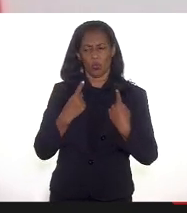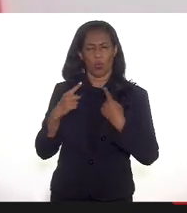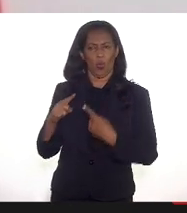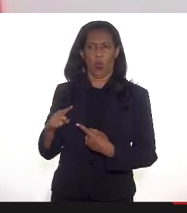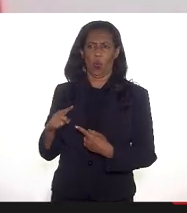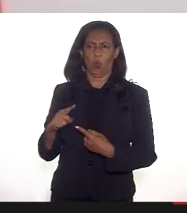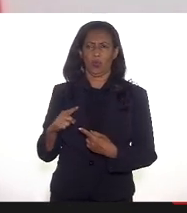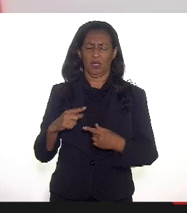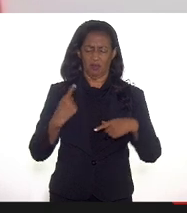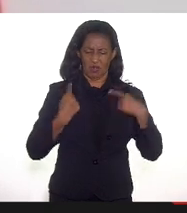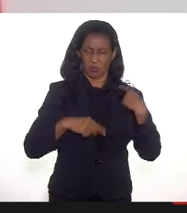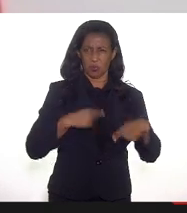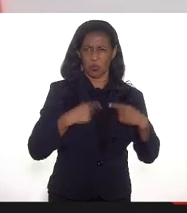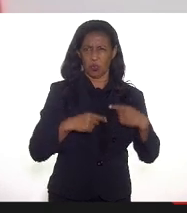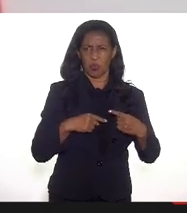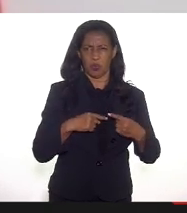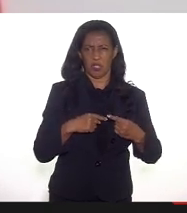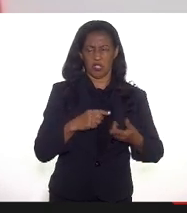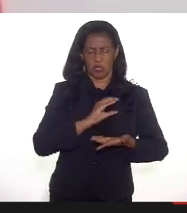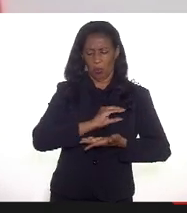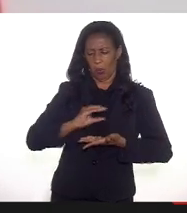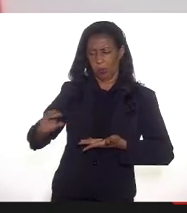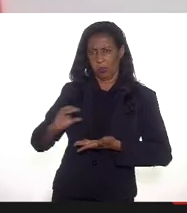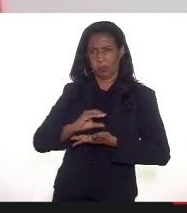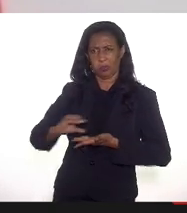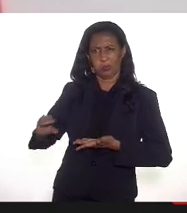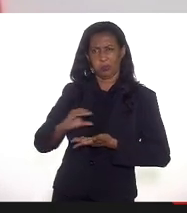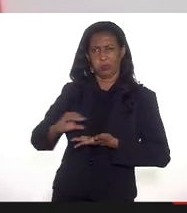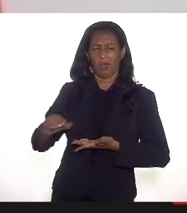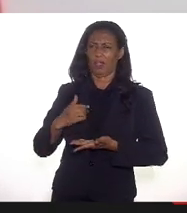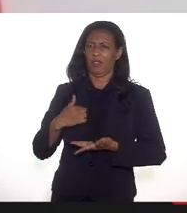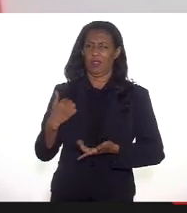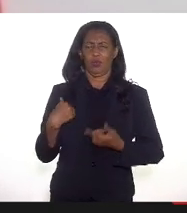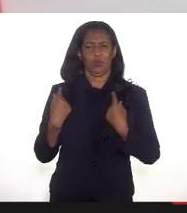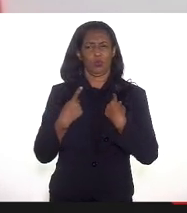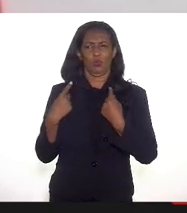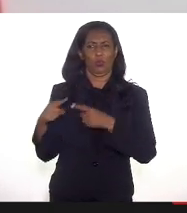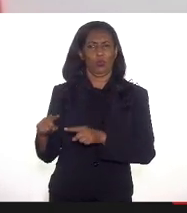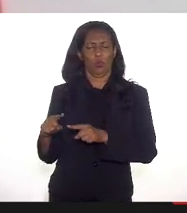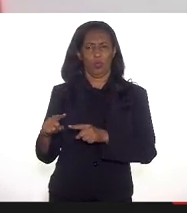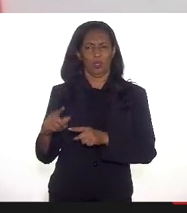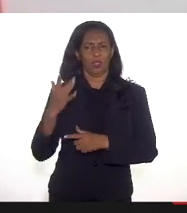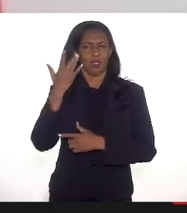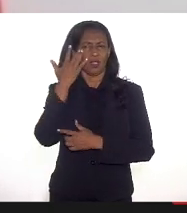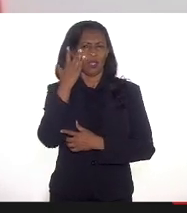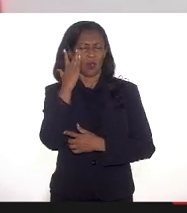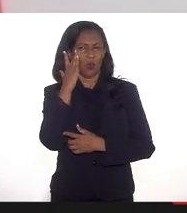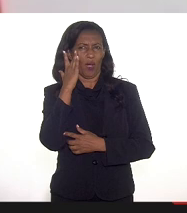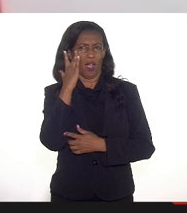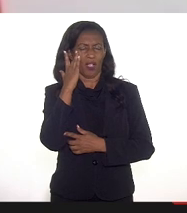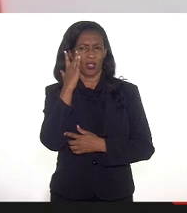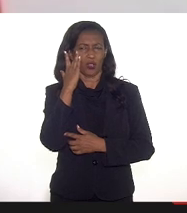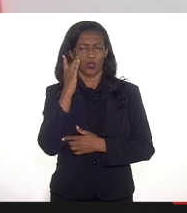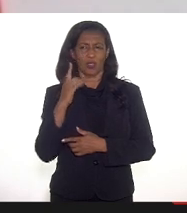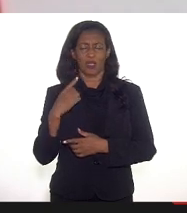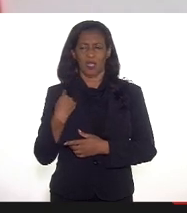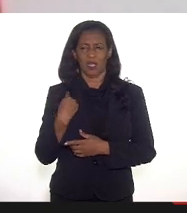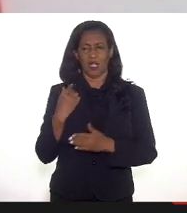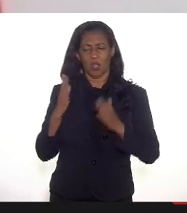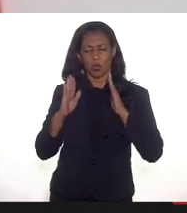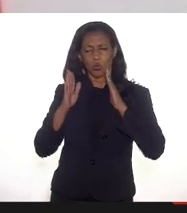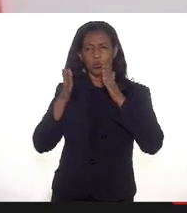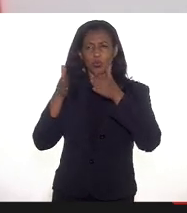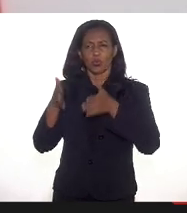falando de política pública, nós estamos falando com o parlamento, eu acho que as questões estão voltadas a direitos para o